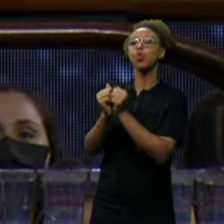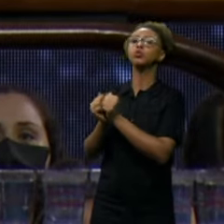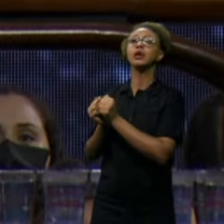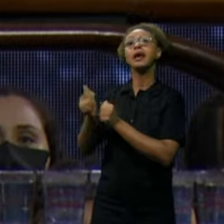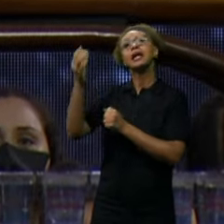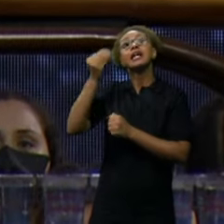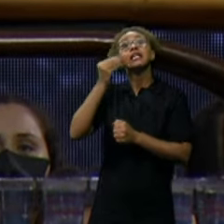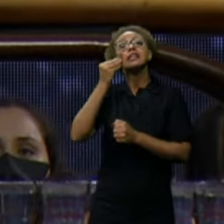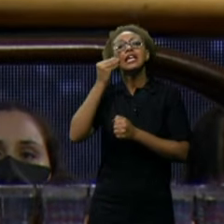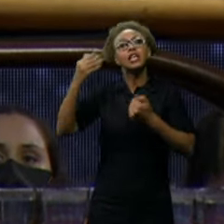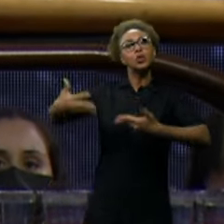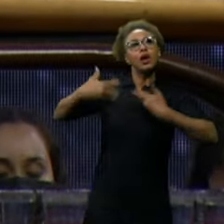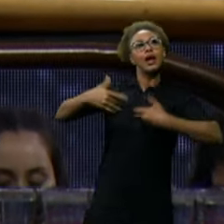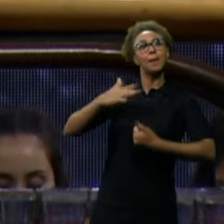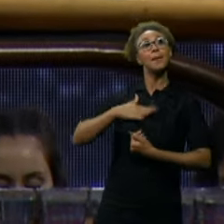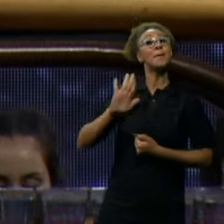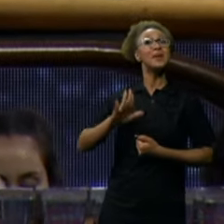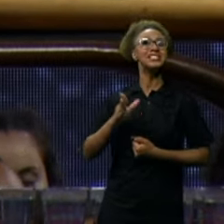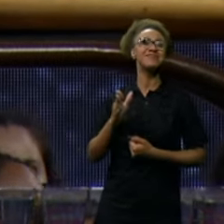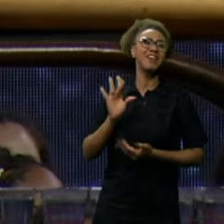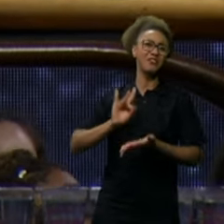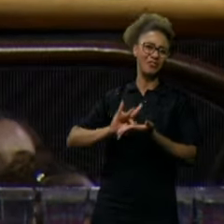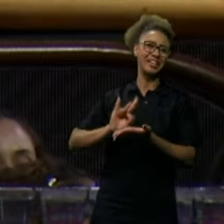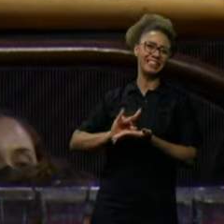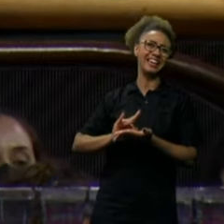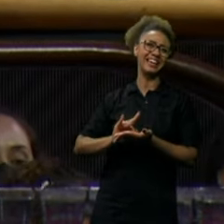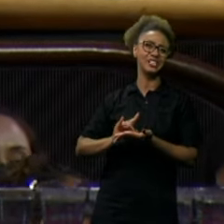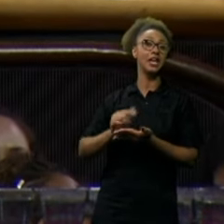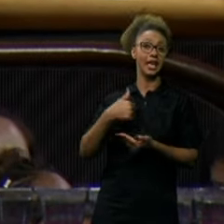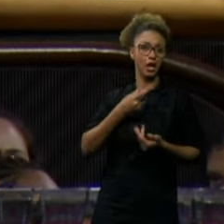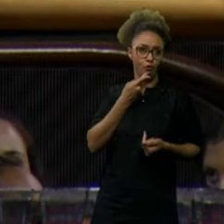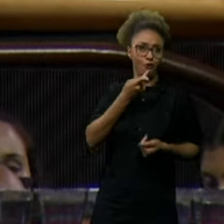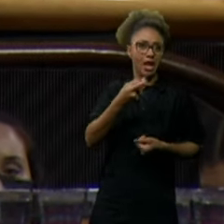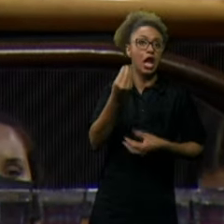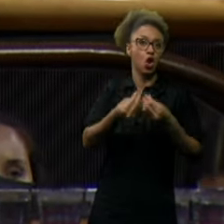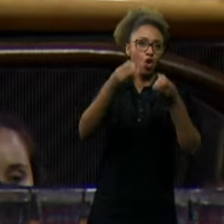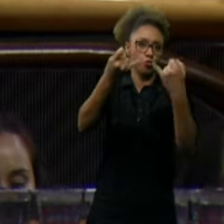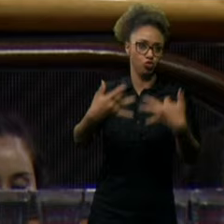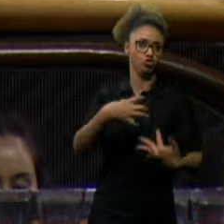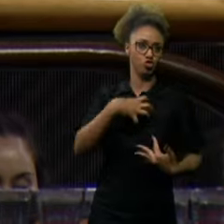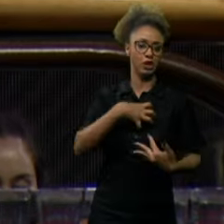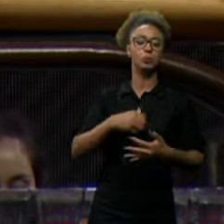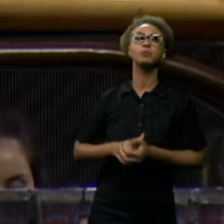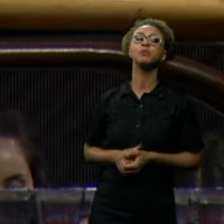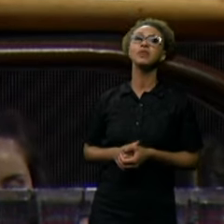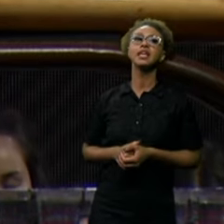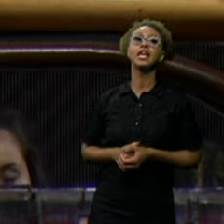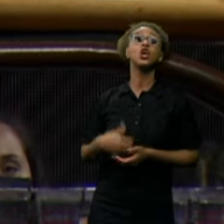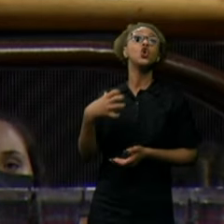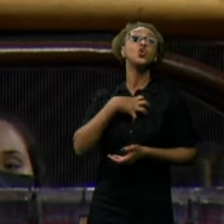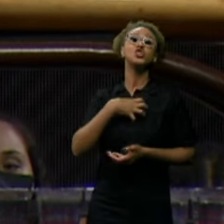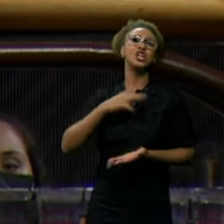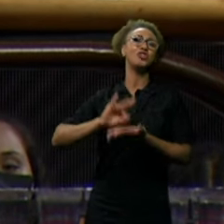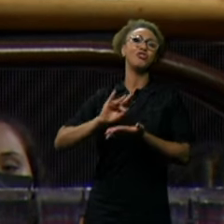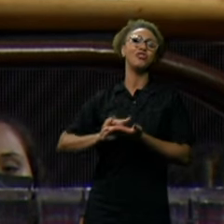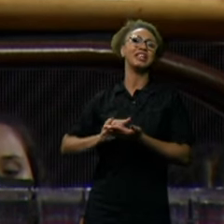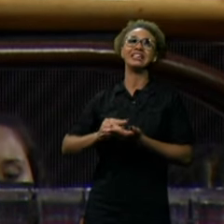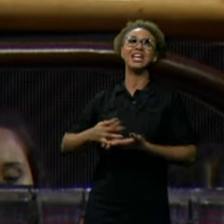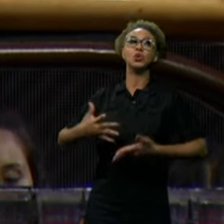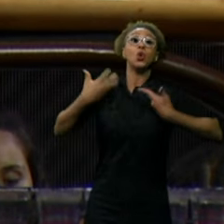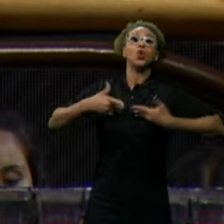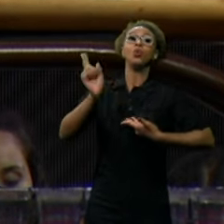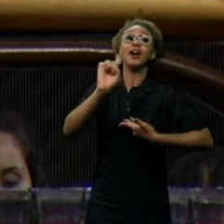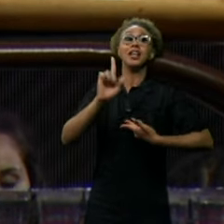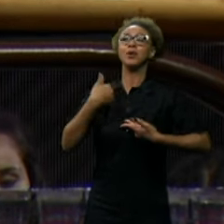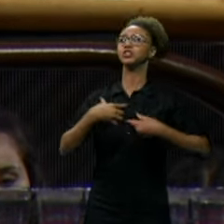mas as pessoas não sabem que na verdade quando elas tentam animar a gente desse jeito que eu vou dizer agora como costumam fazer na verdade não anima vai